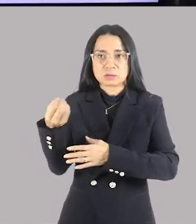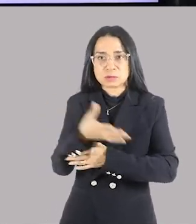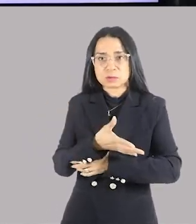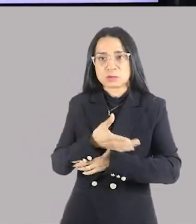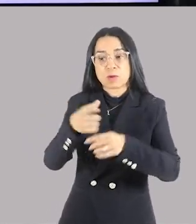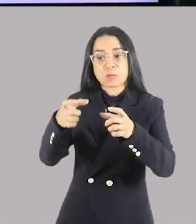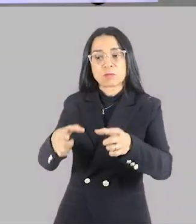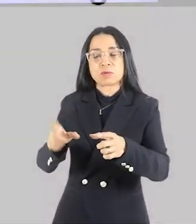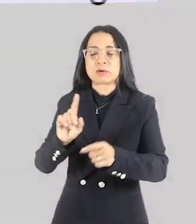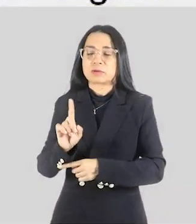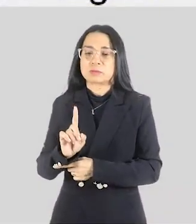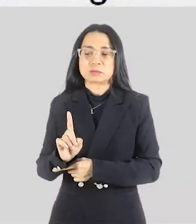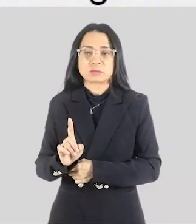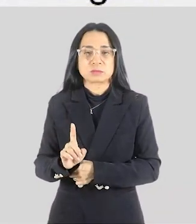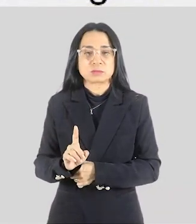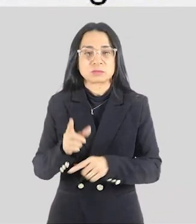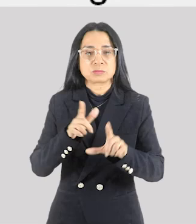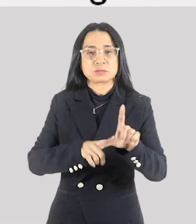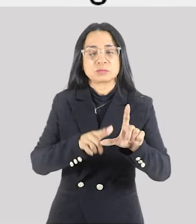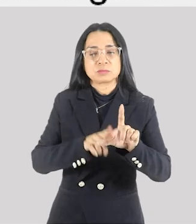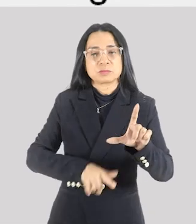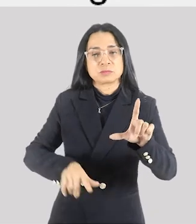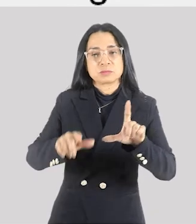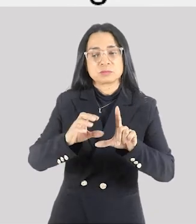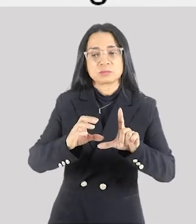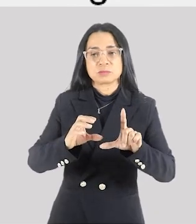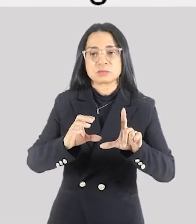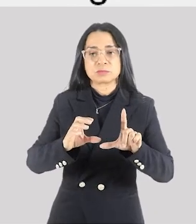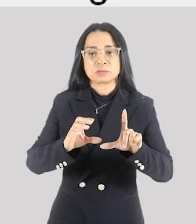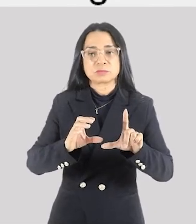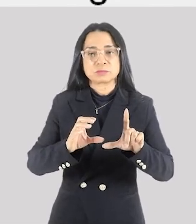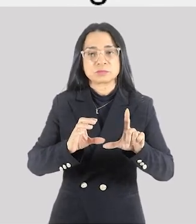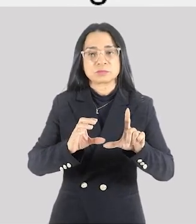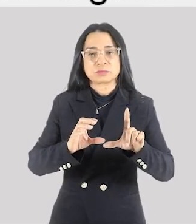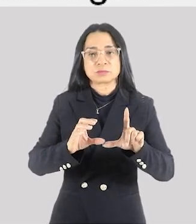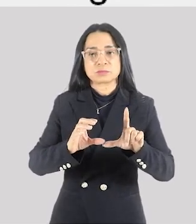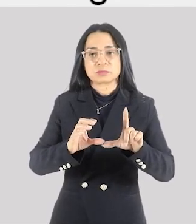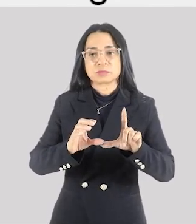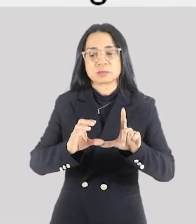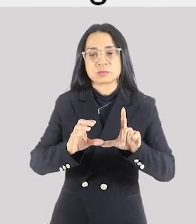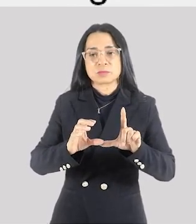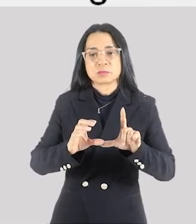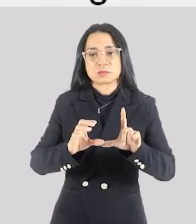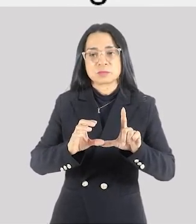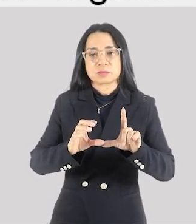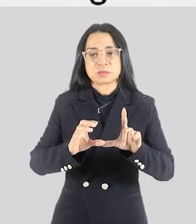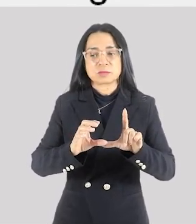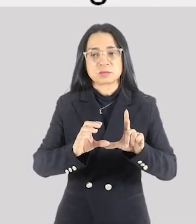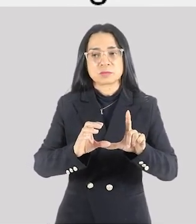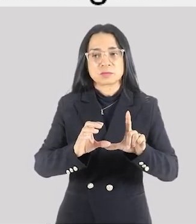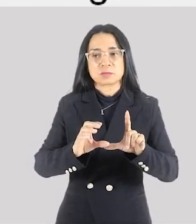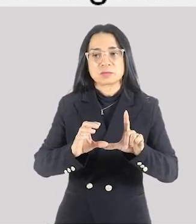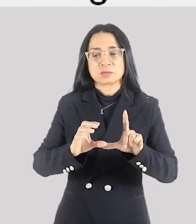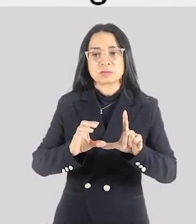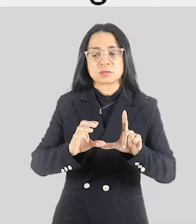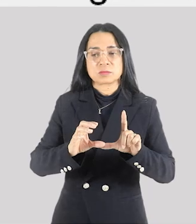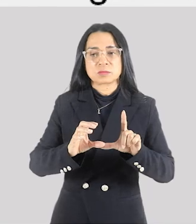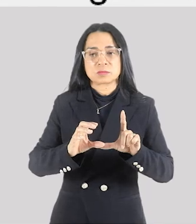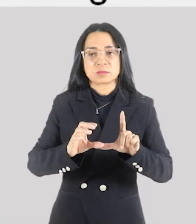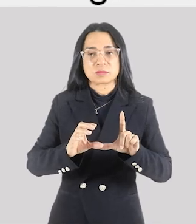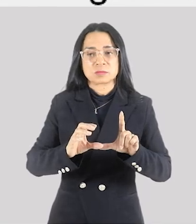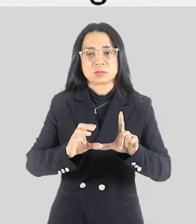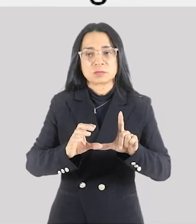jurídica. Aspecto subjetivo da administração pública, conjunto de atividades que esses órgãos e entidades